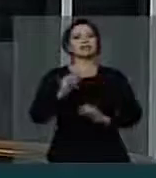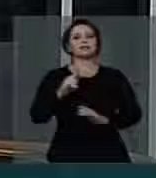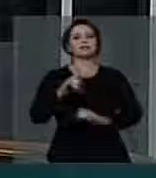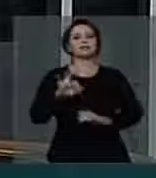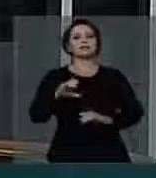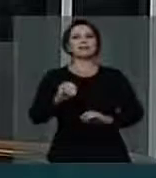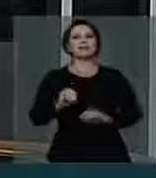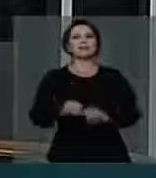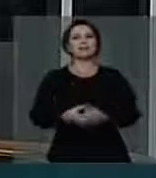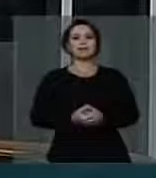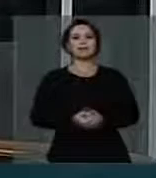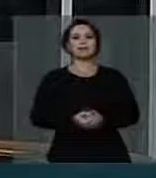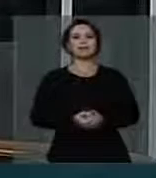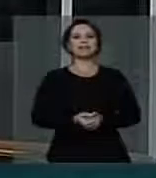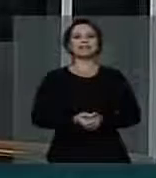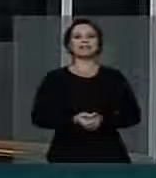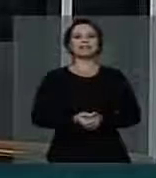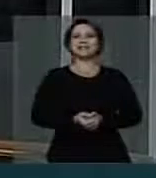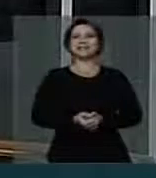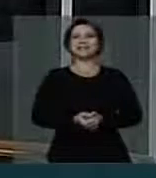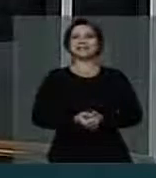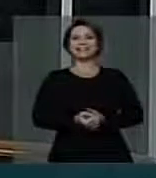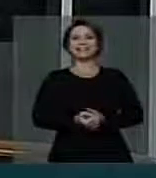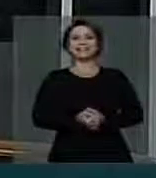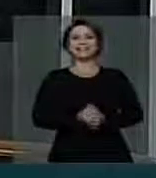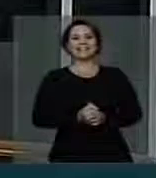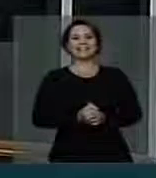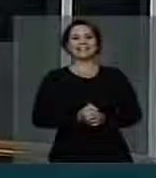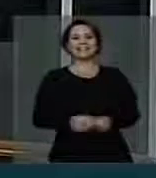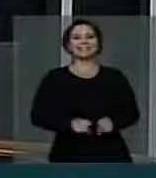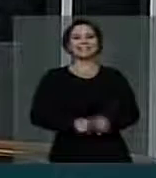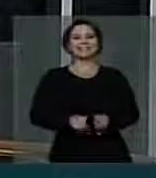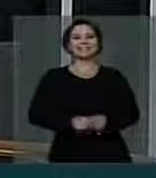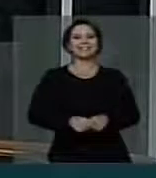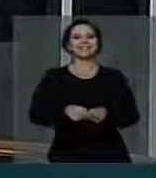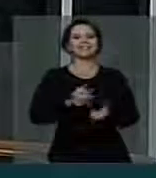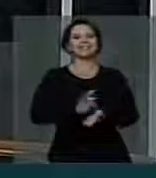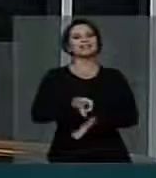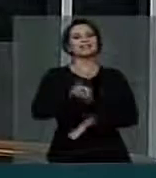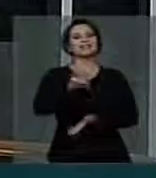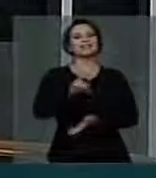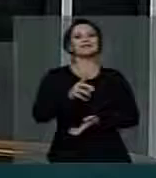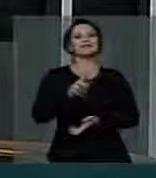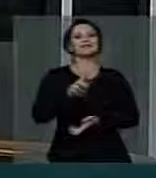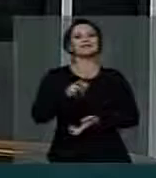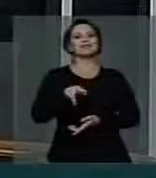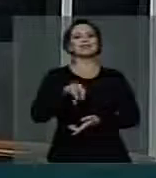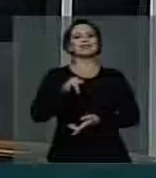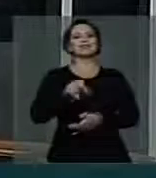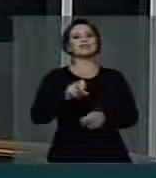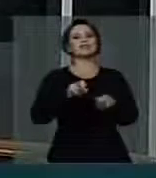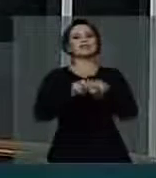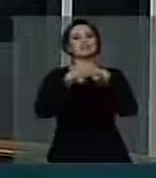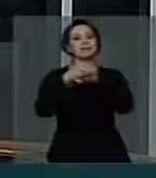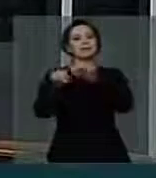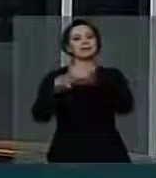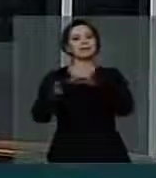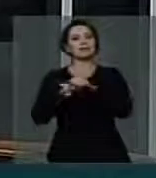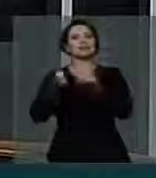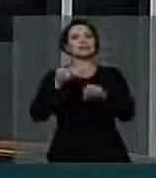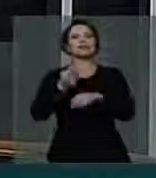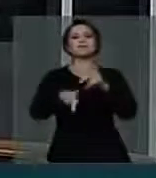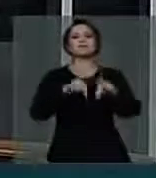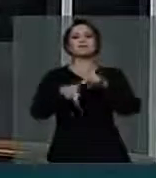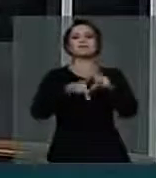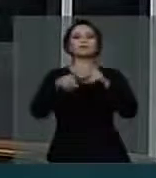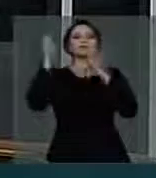deputado Simplício, que relata as atrocidades e a continuidade do genocídio contra os povos indígenas durante